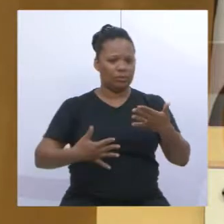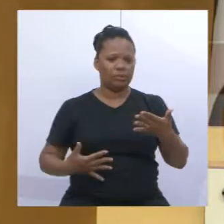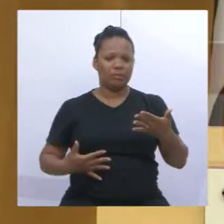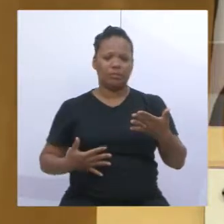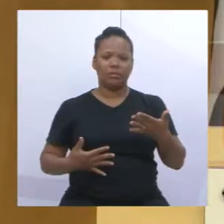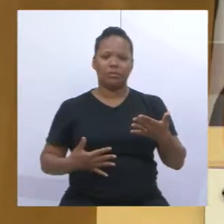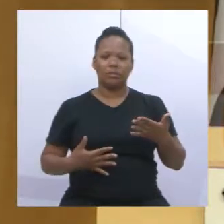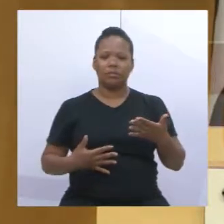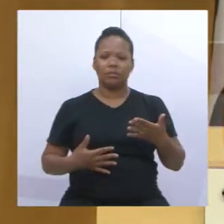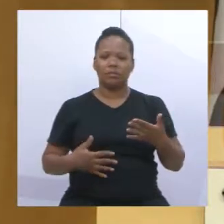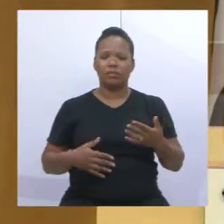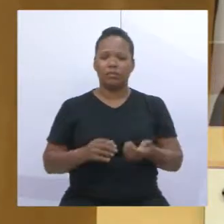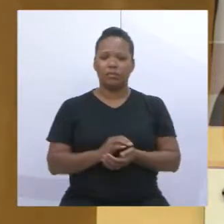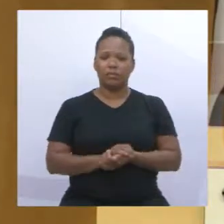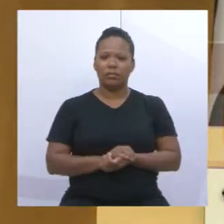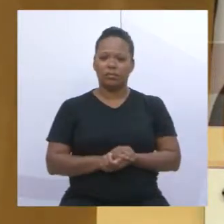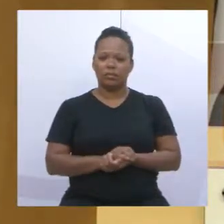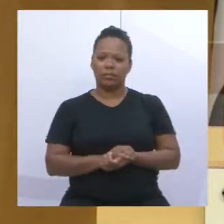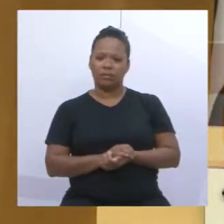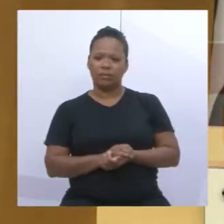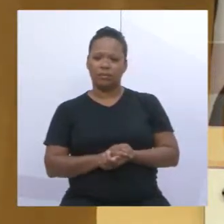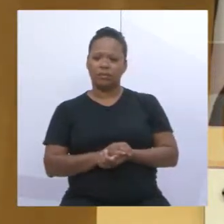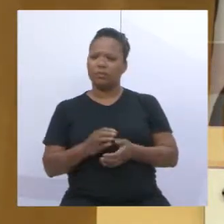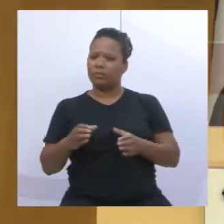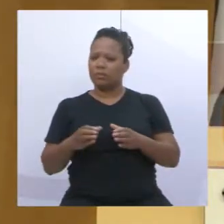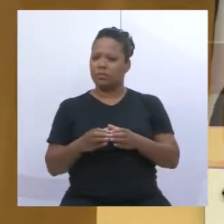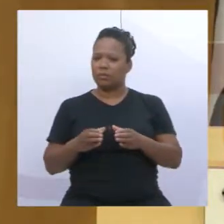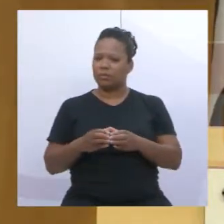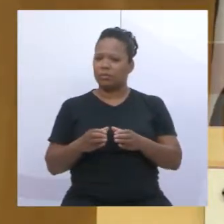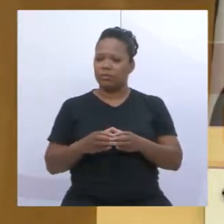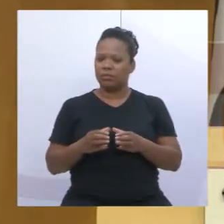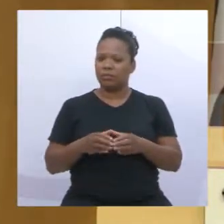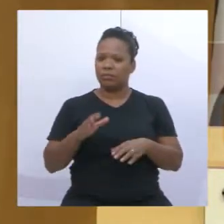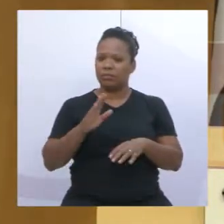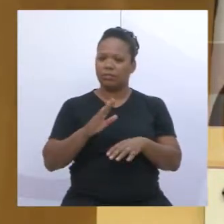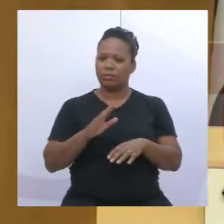maior dificuldade é a de fornecimento de medicamento.